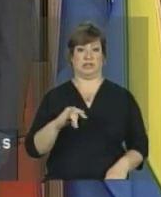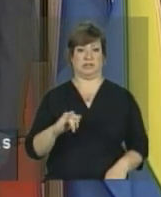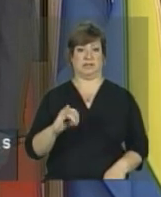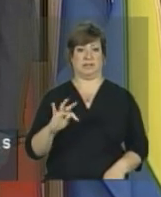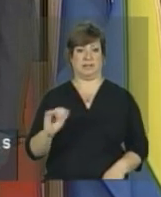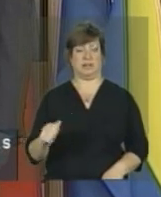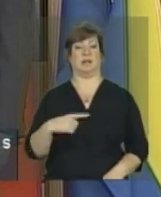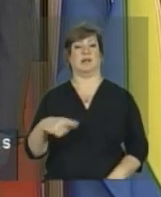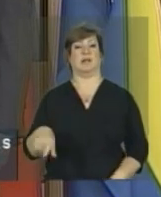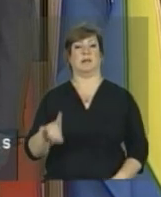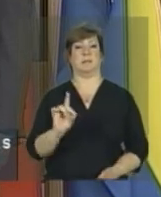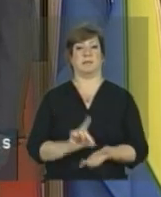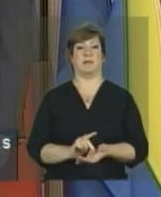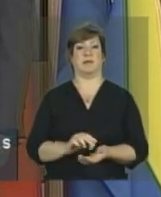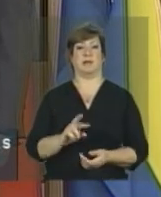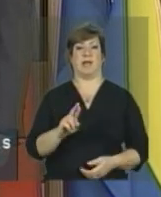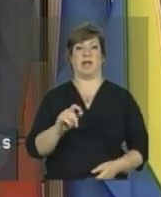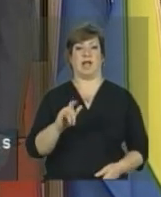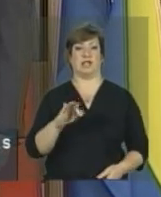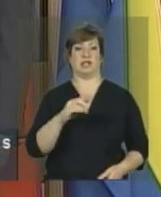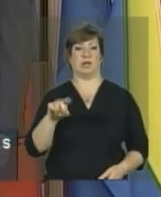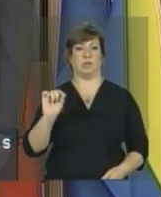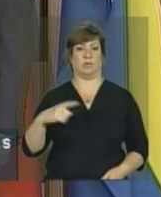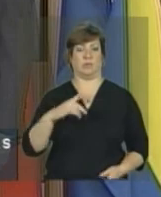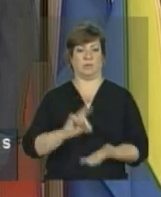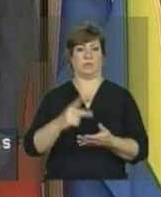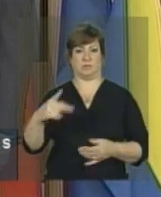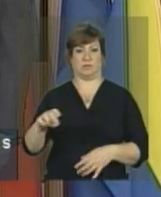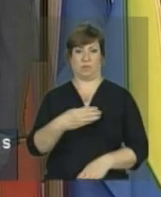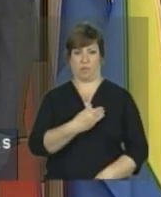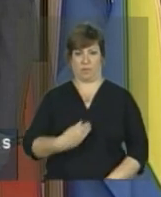xiita, religião oficial do Estado.